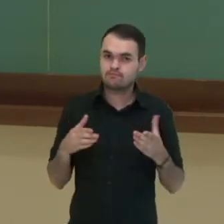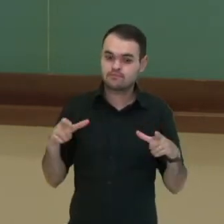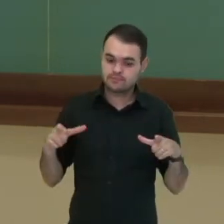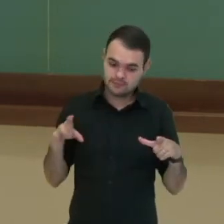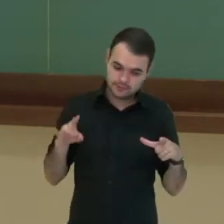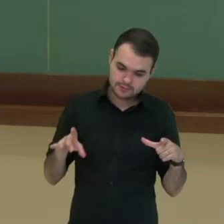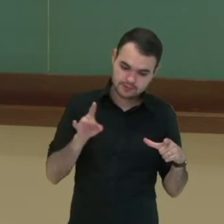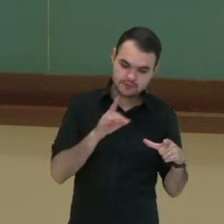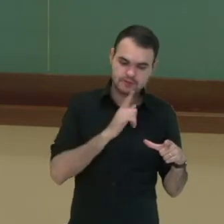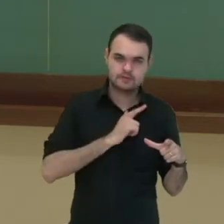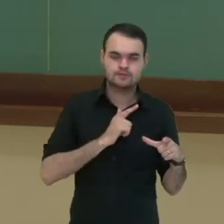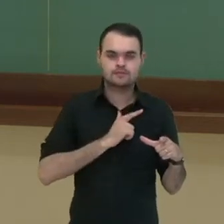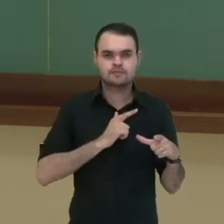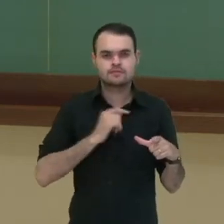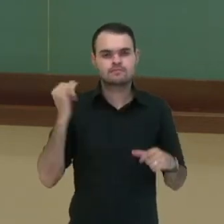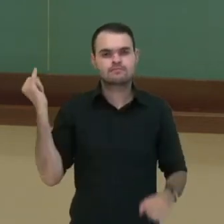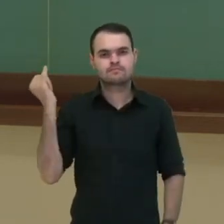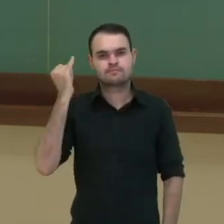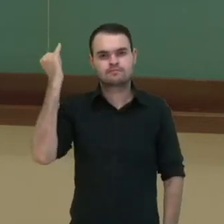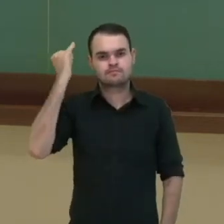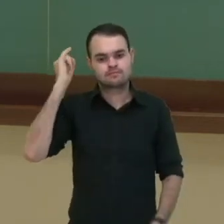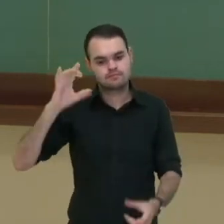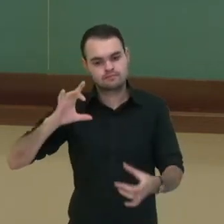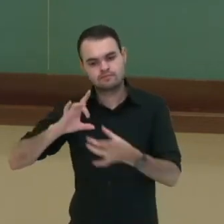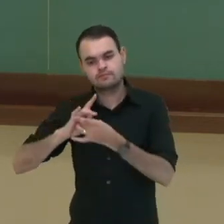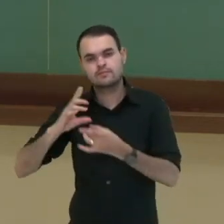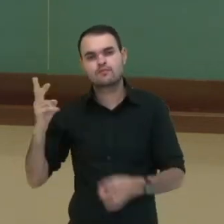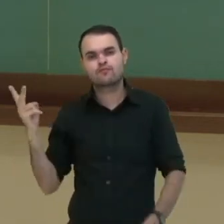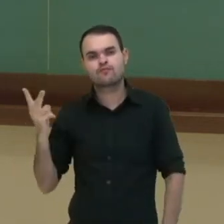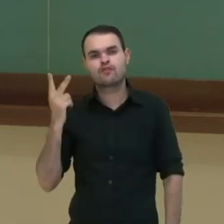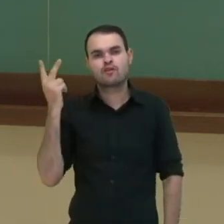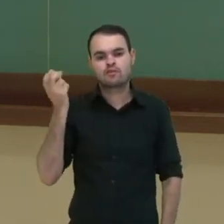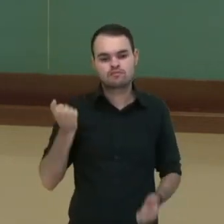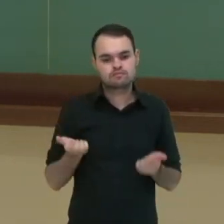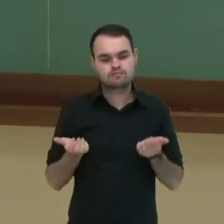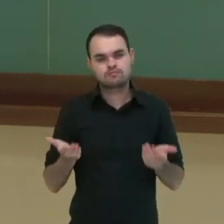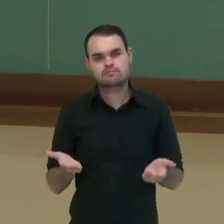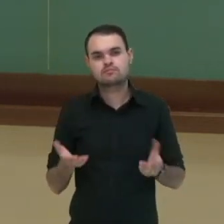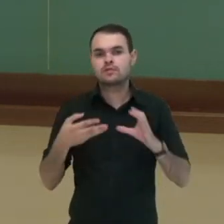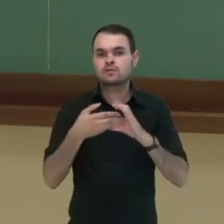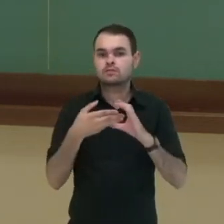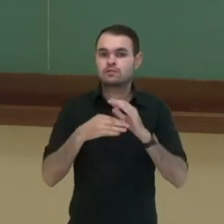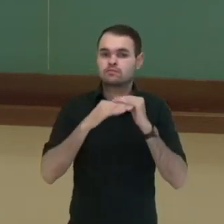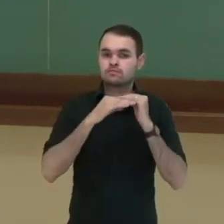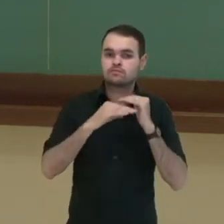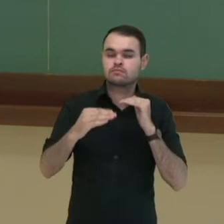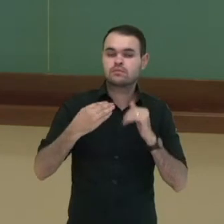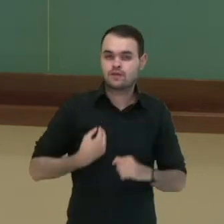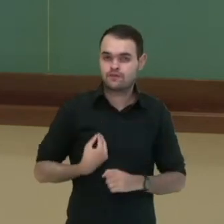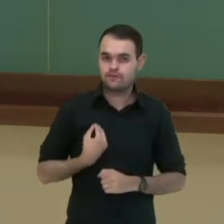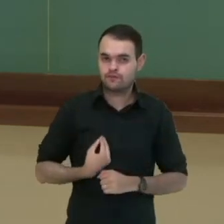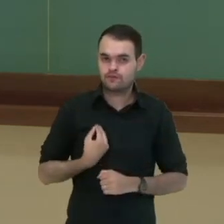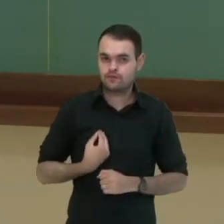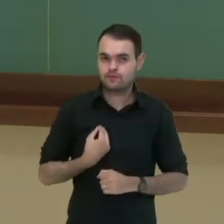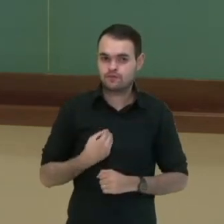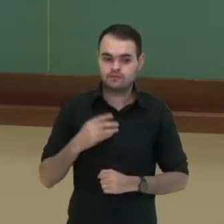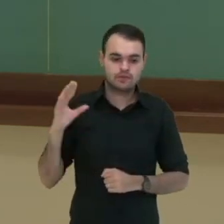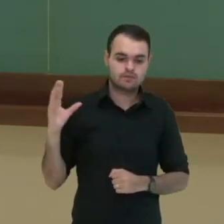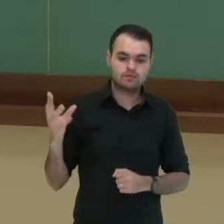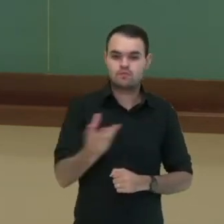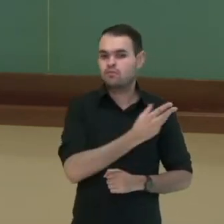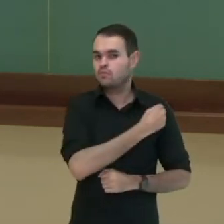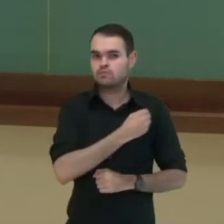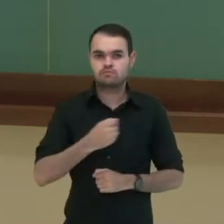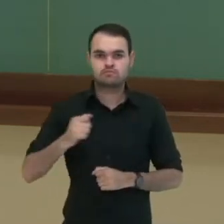tem ali a sua importância, o seu grande valor para que a célula se mantenha viva e logo, né? Para que todas as atividades